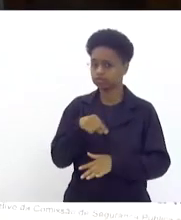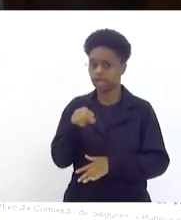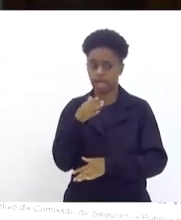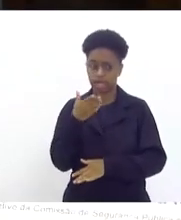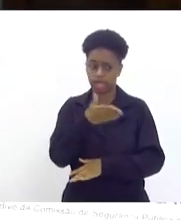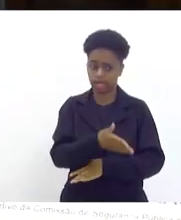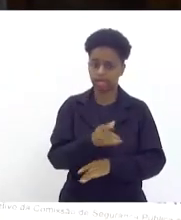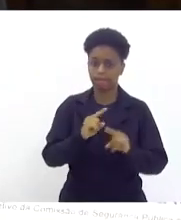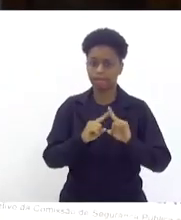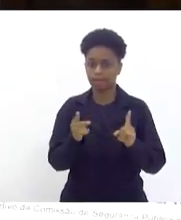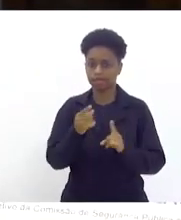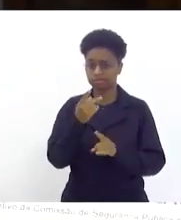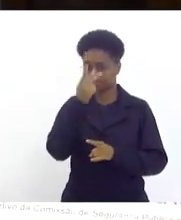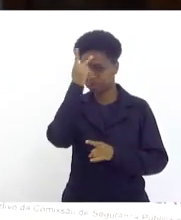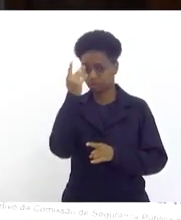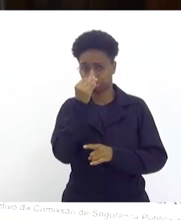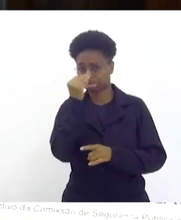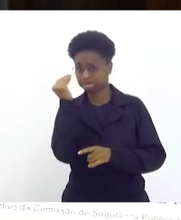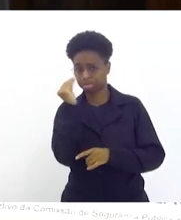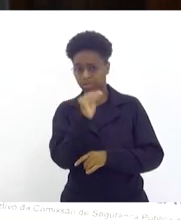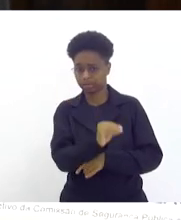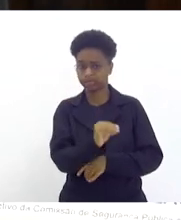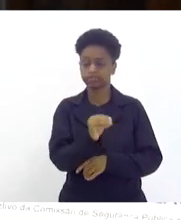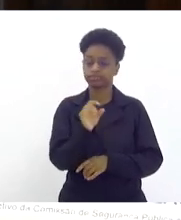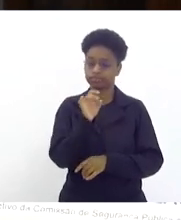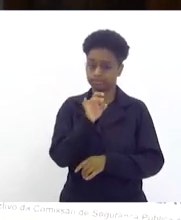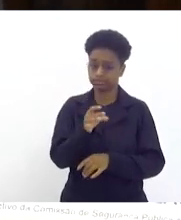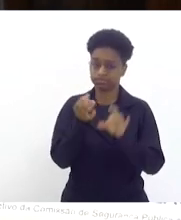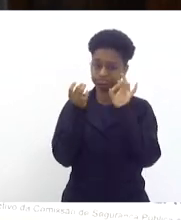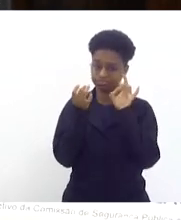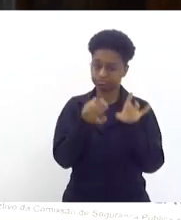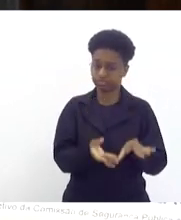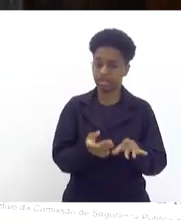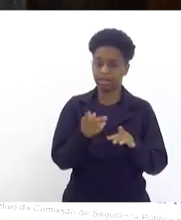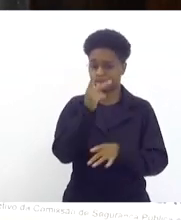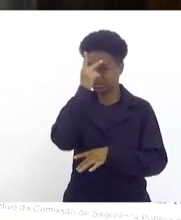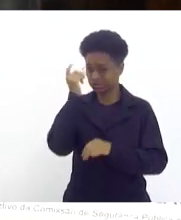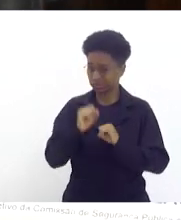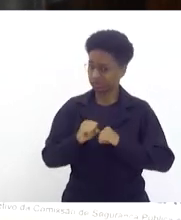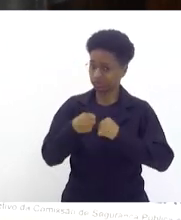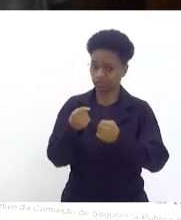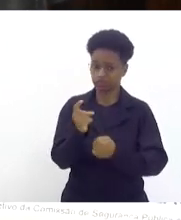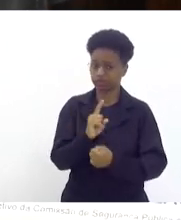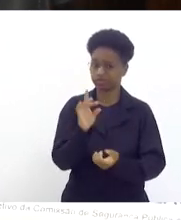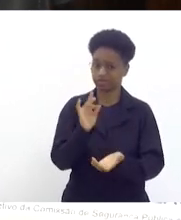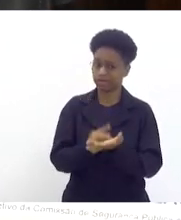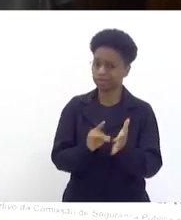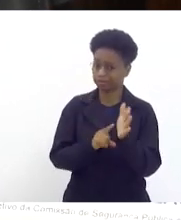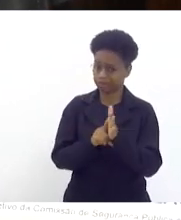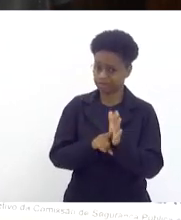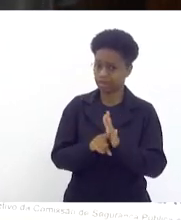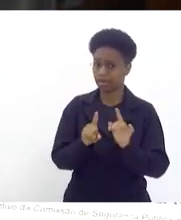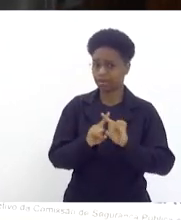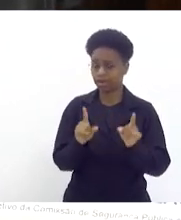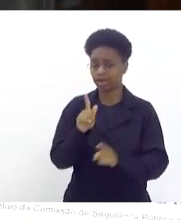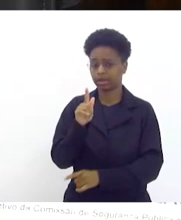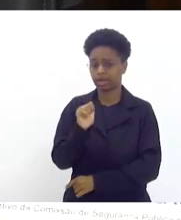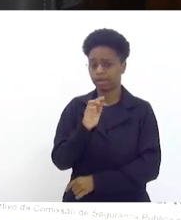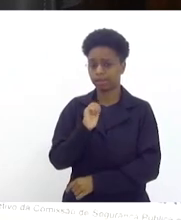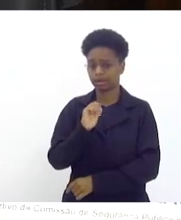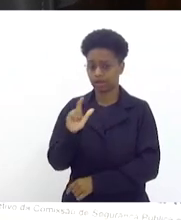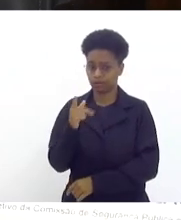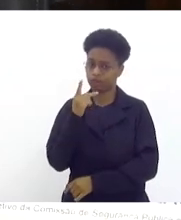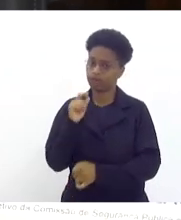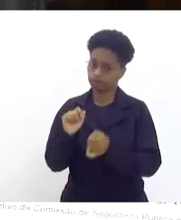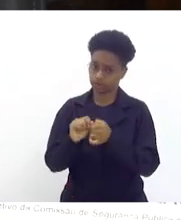denúncia entra por um ouvido e sai por outro só vai lá para estatística e ninguém se dedica a investigar furto de celular mas o Doutor Gabriel fez isso e